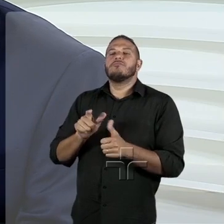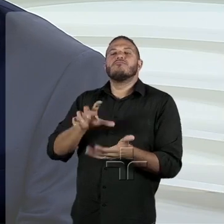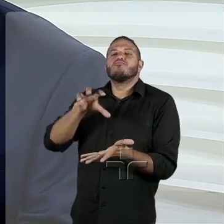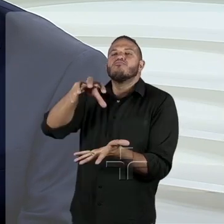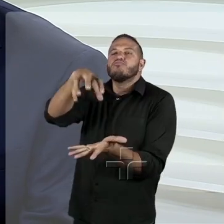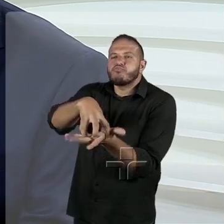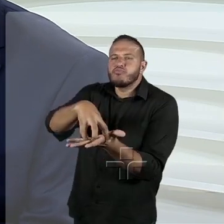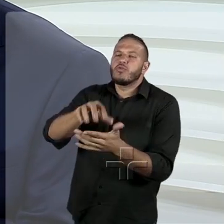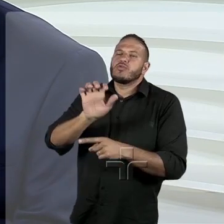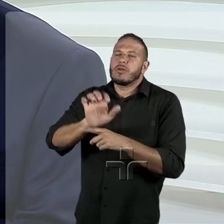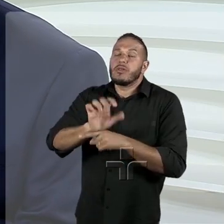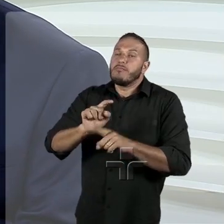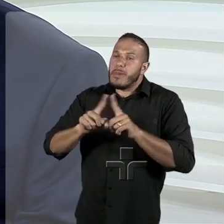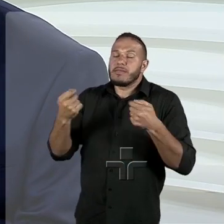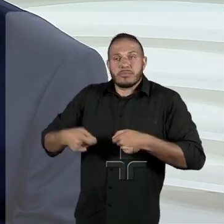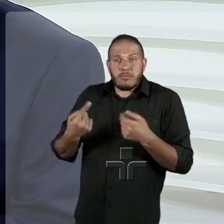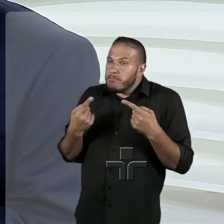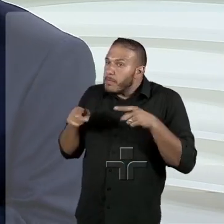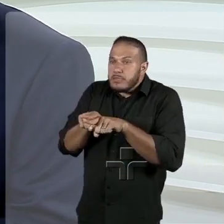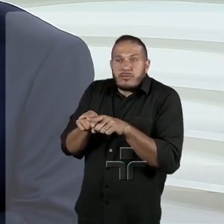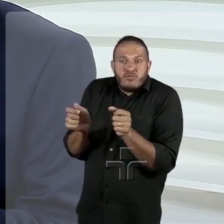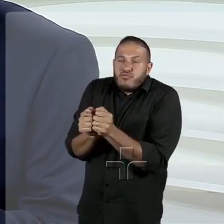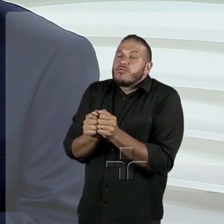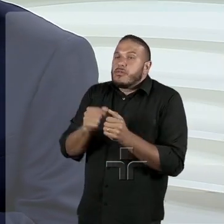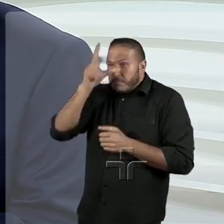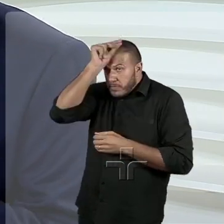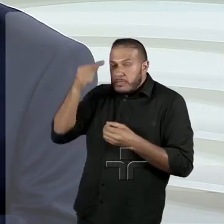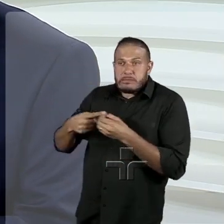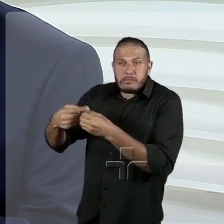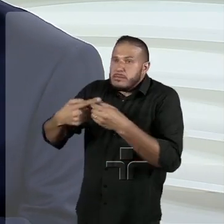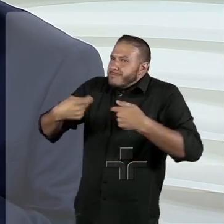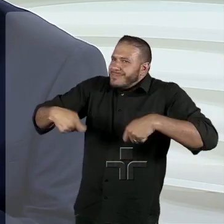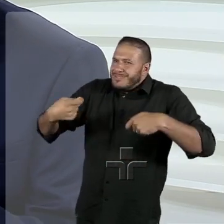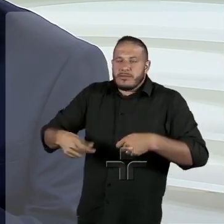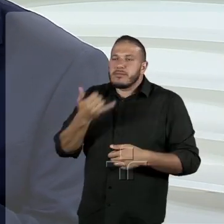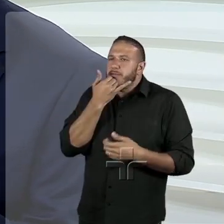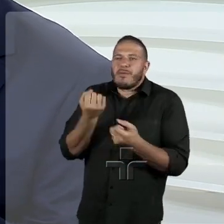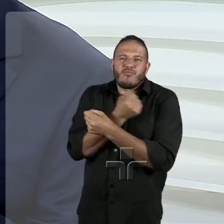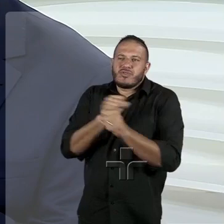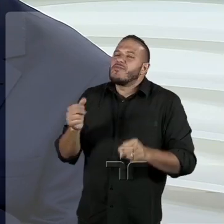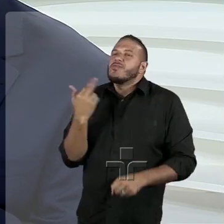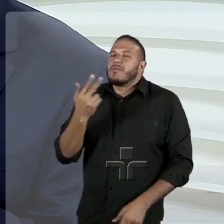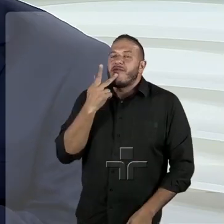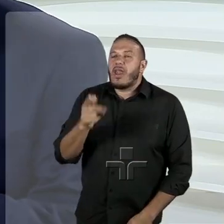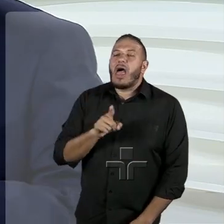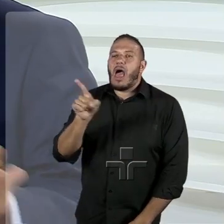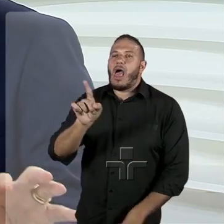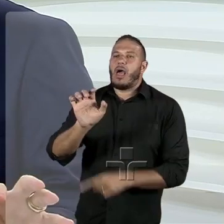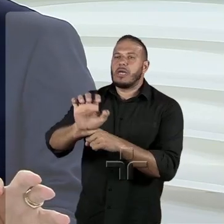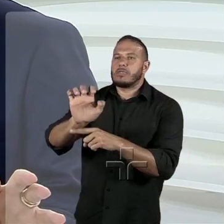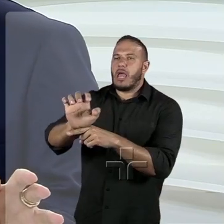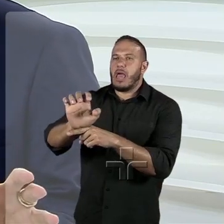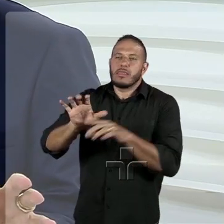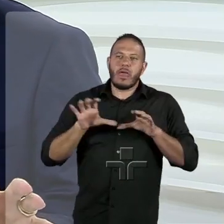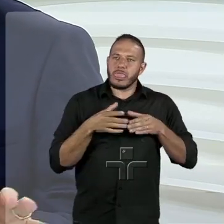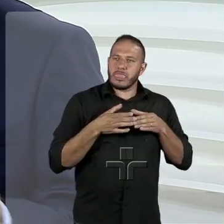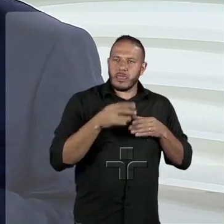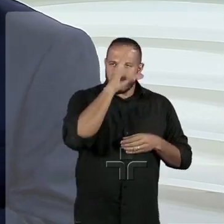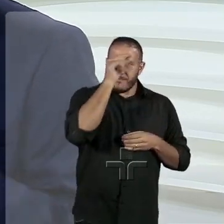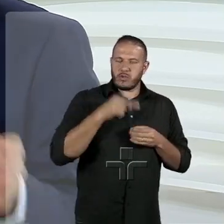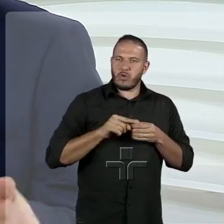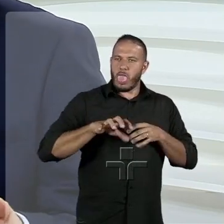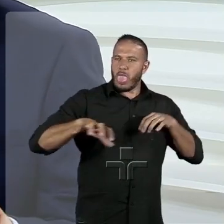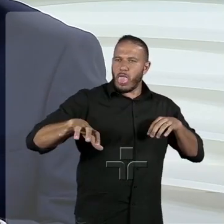federação sem fazer isso em parceria com os municípios. Não dá para a gente mais ficar falando da rede estadual e da rede municipal.